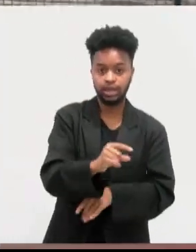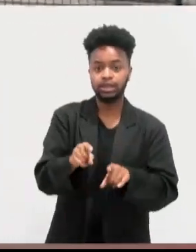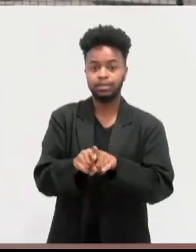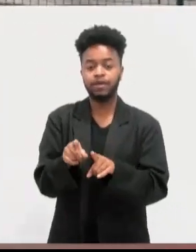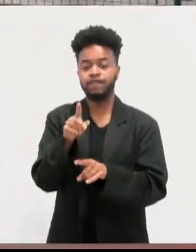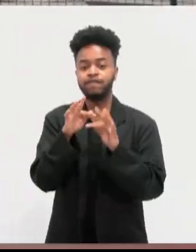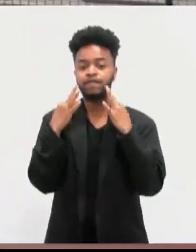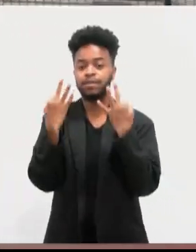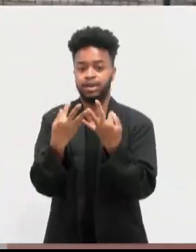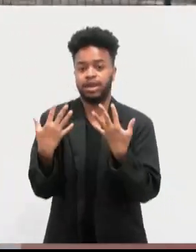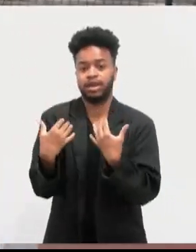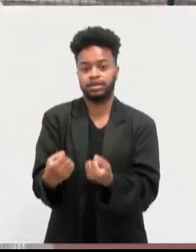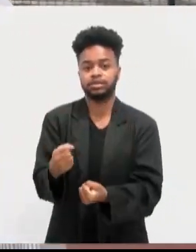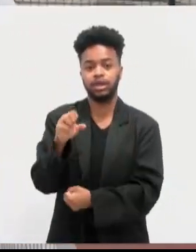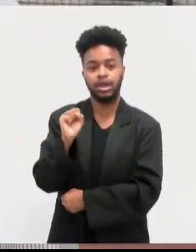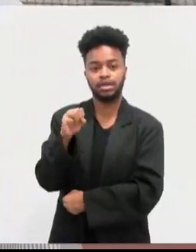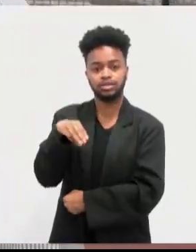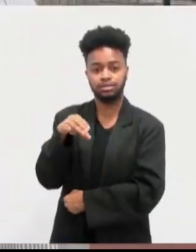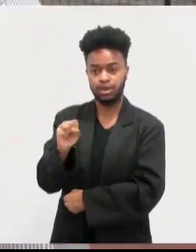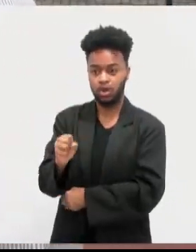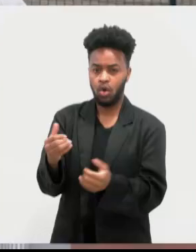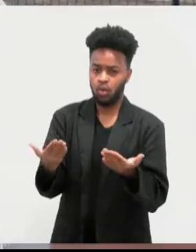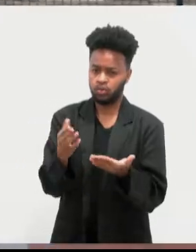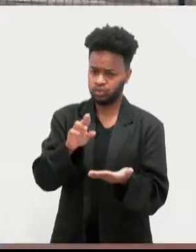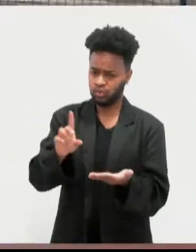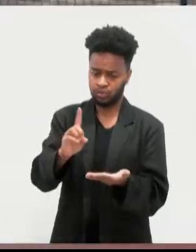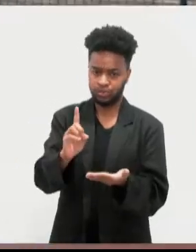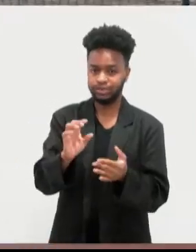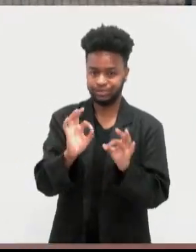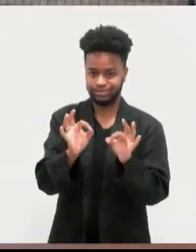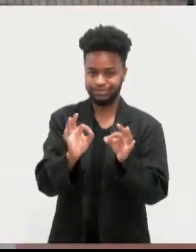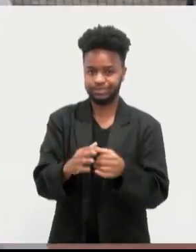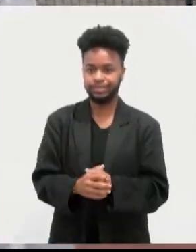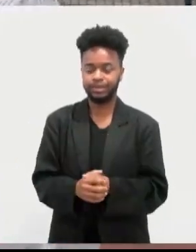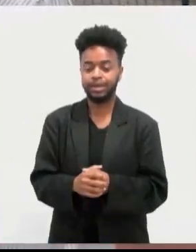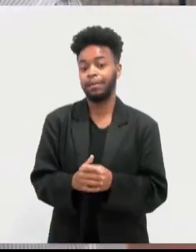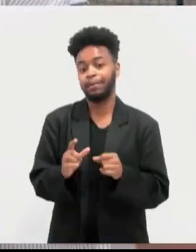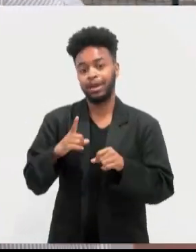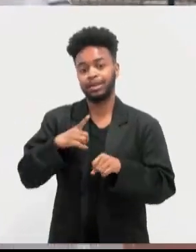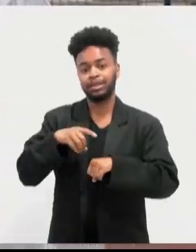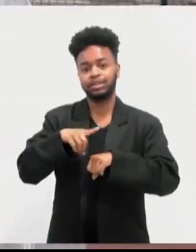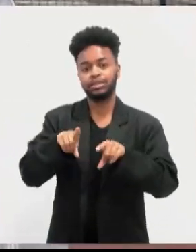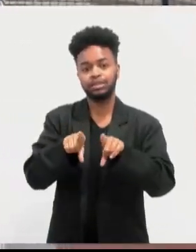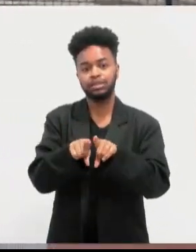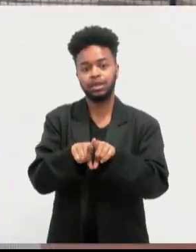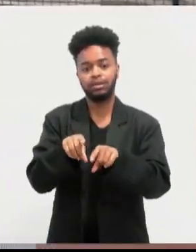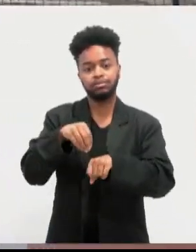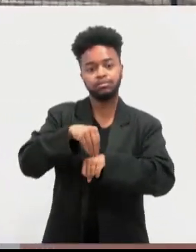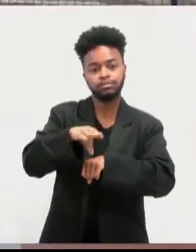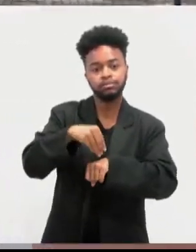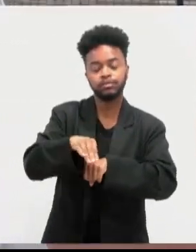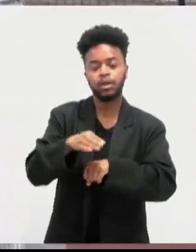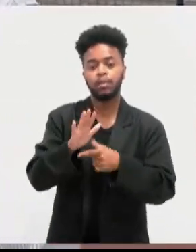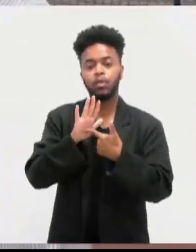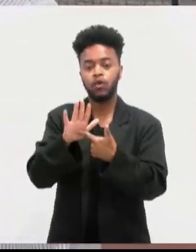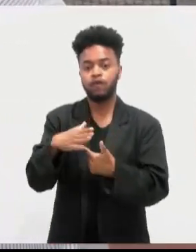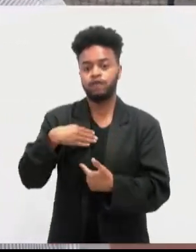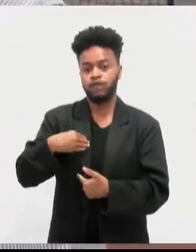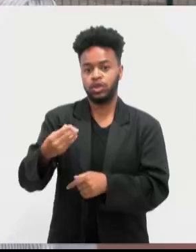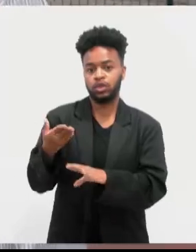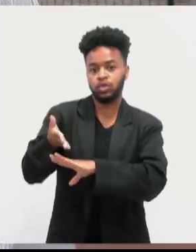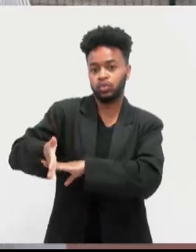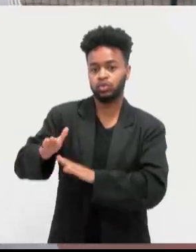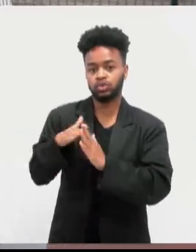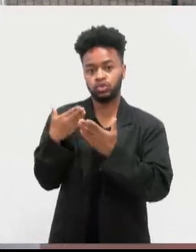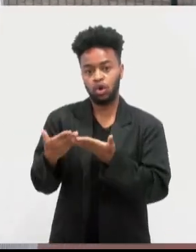um SMS, hoje em dia não se usa mais SMS, né? Recebe uma mensagem dizendo que o filho está dentro do colégio, que o filho saiu do